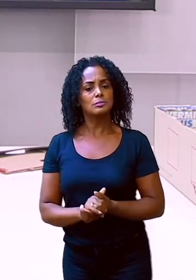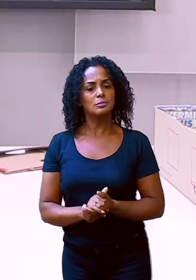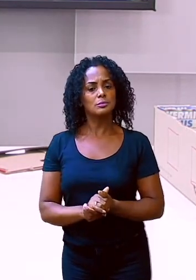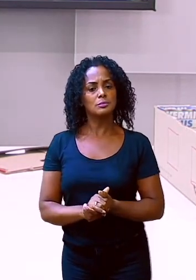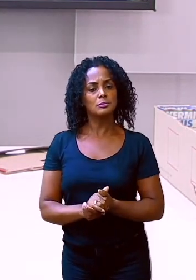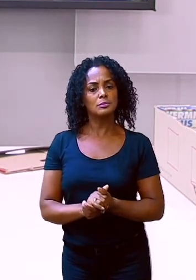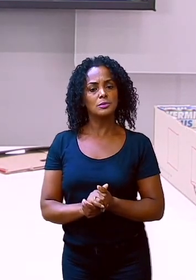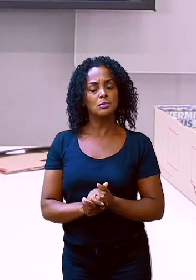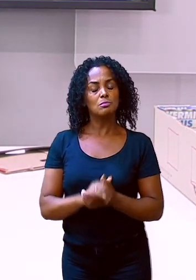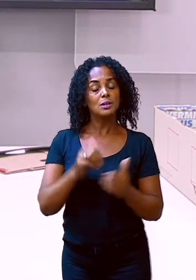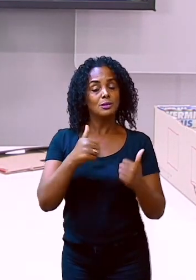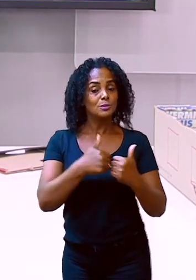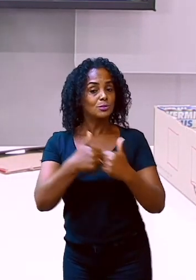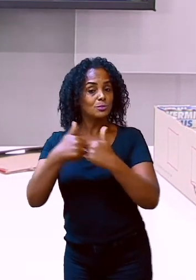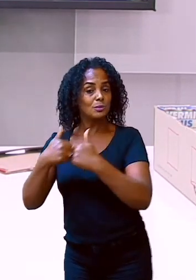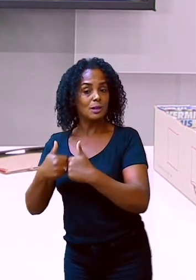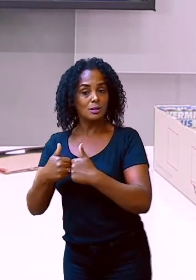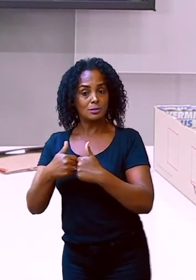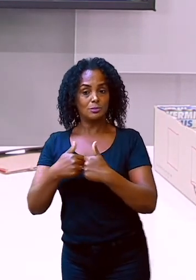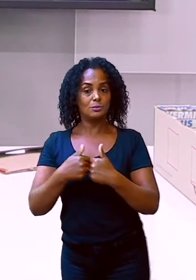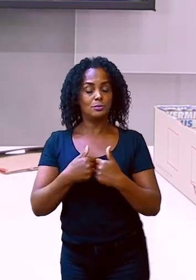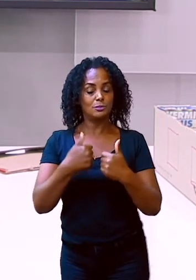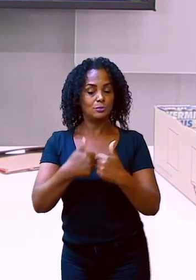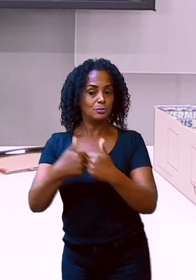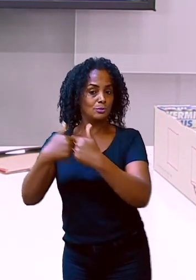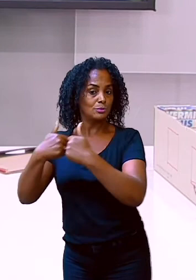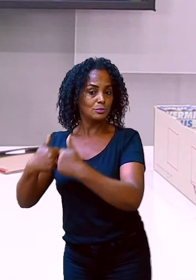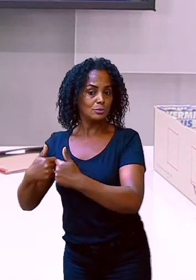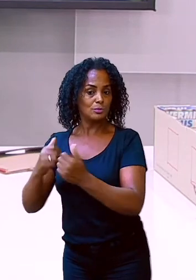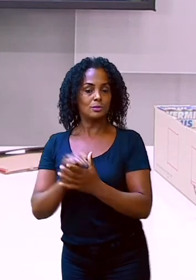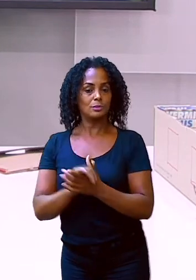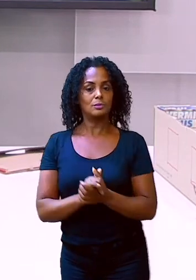Uma do ladinho da outra.